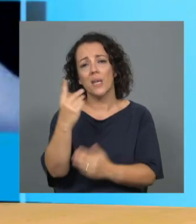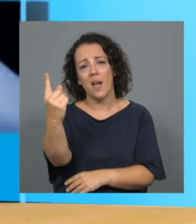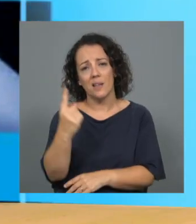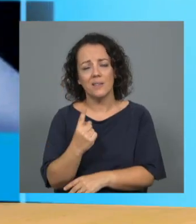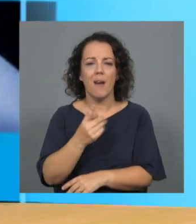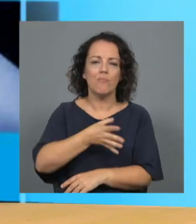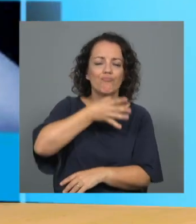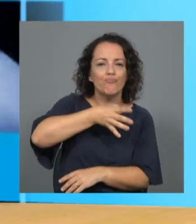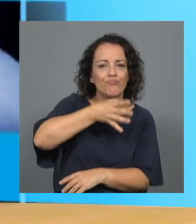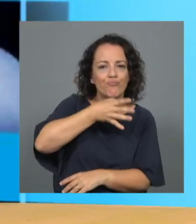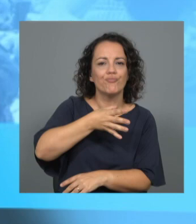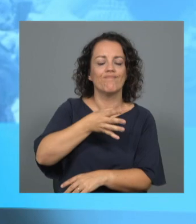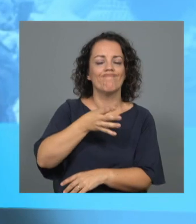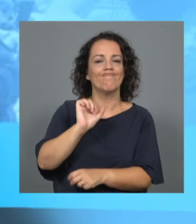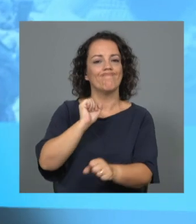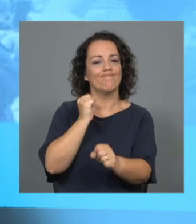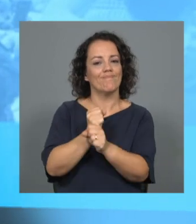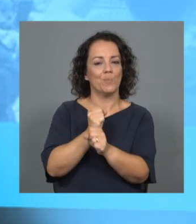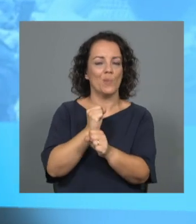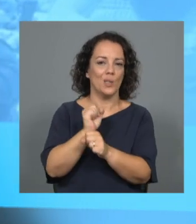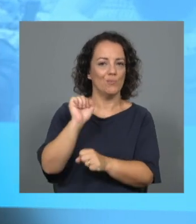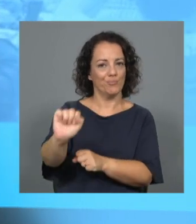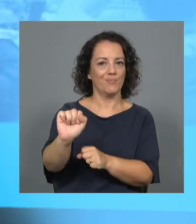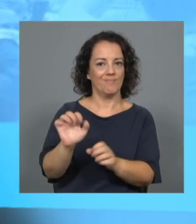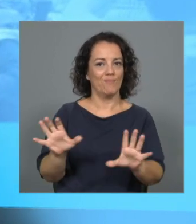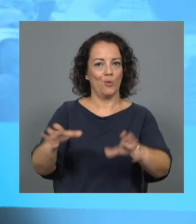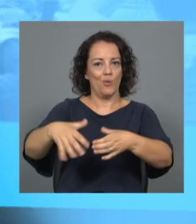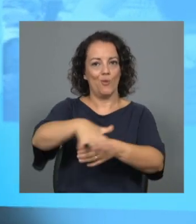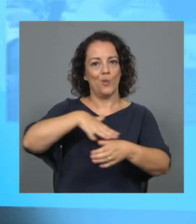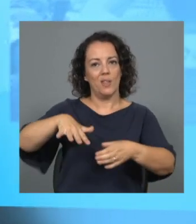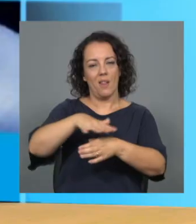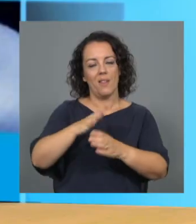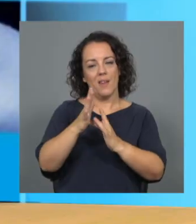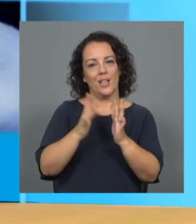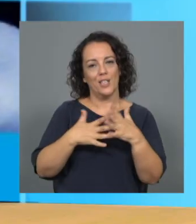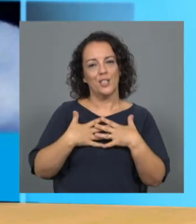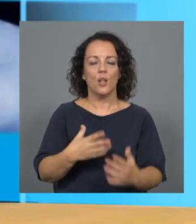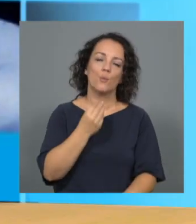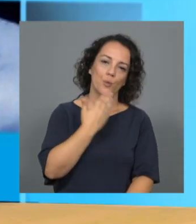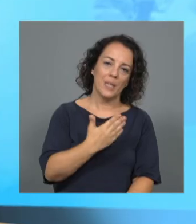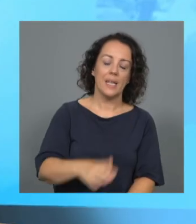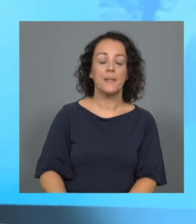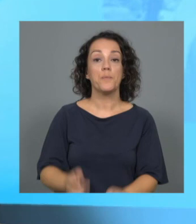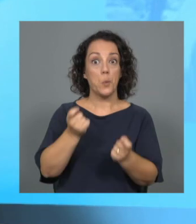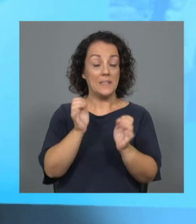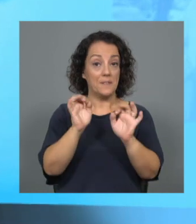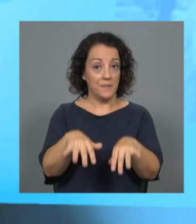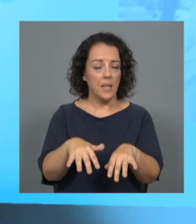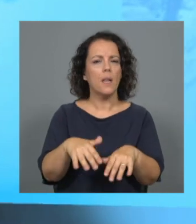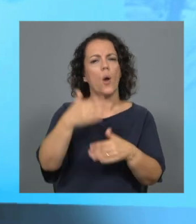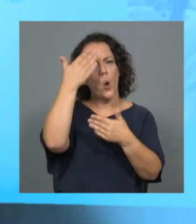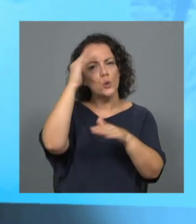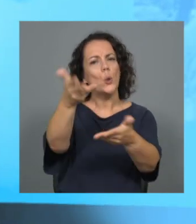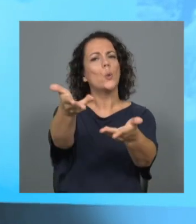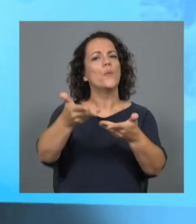partilhar o que se faz nesta comunidade cristã. Muito obrigada. A terminar fica ainda um convite